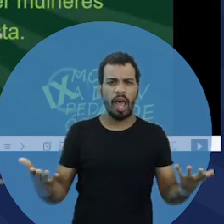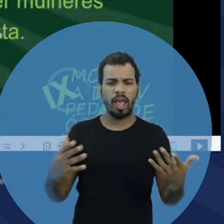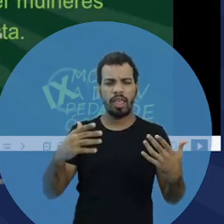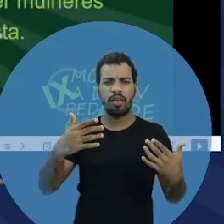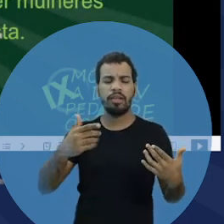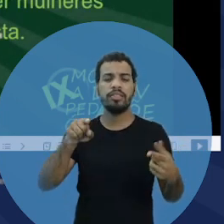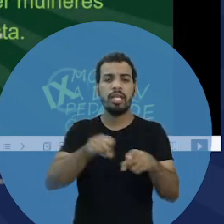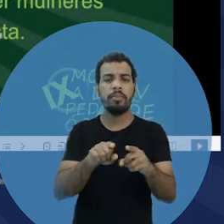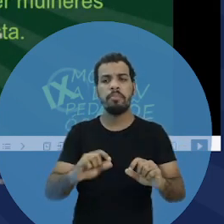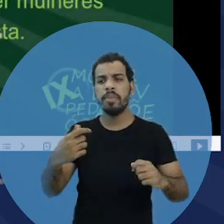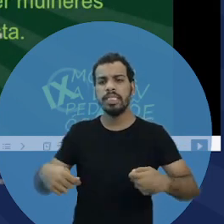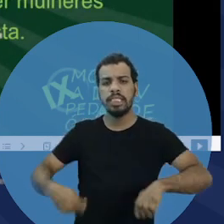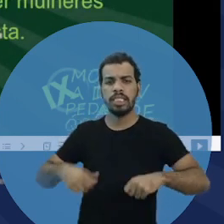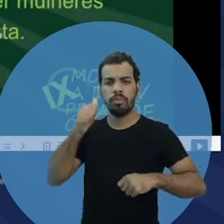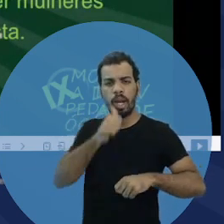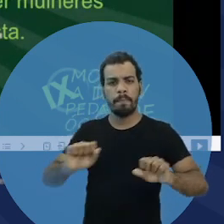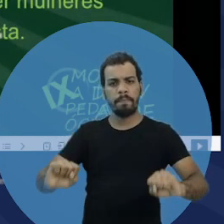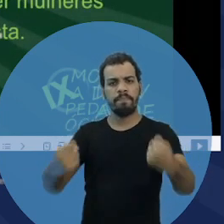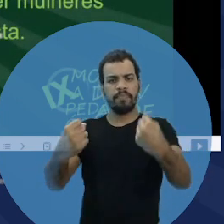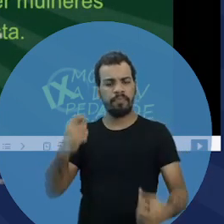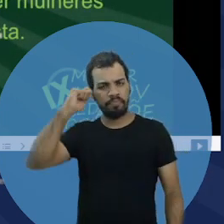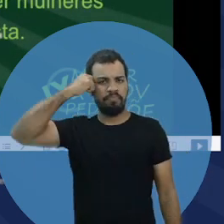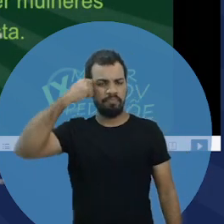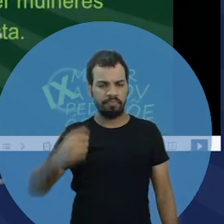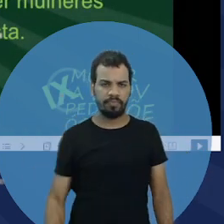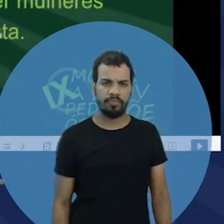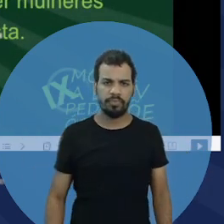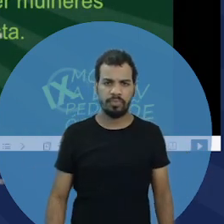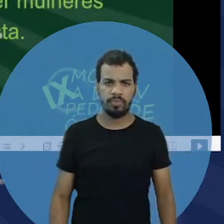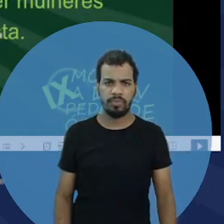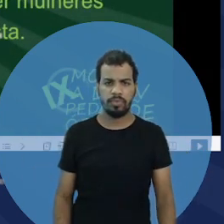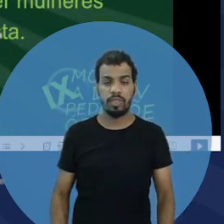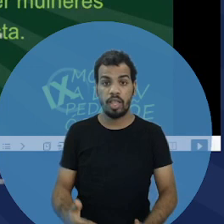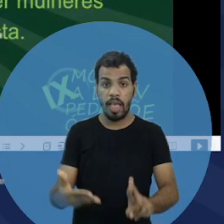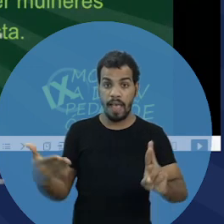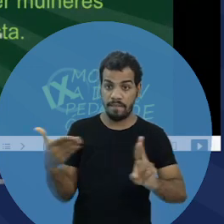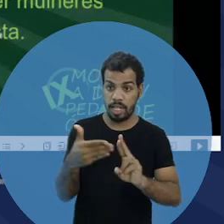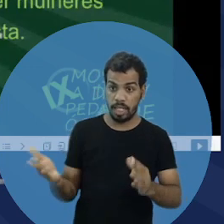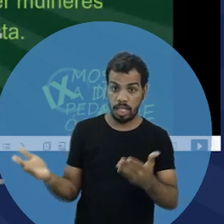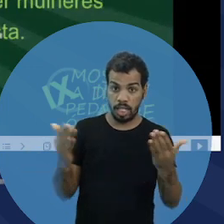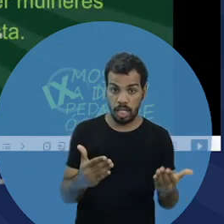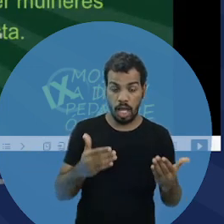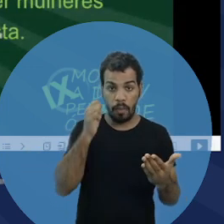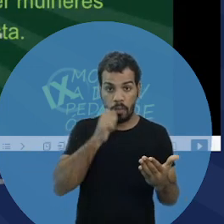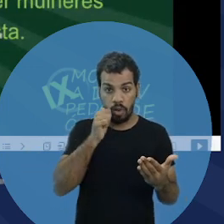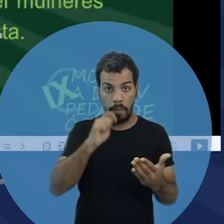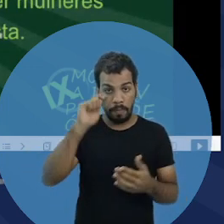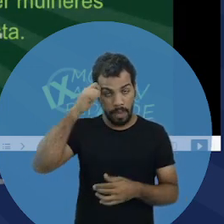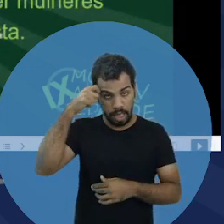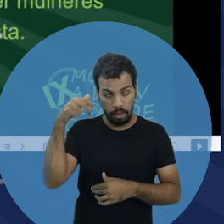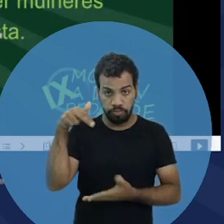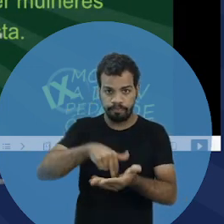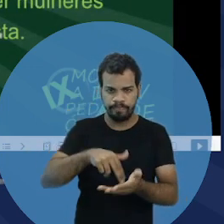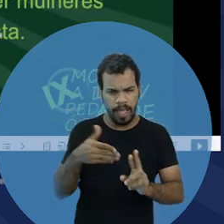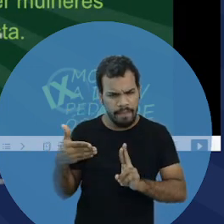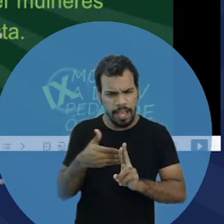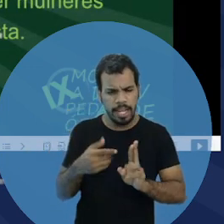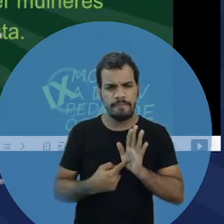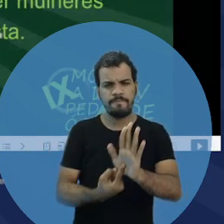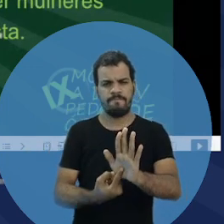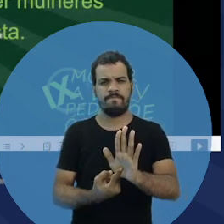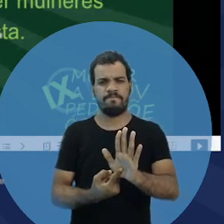pretas, certo? A trazer as nossas referências em relação a essas mulheres pretas e que são referências também na